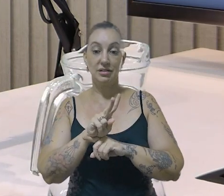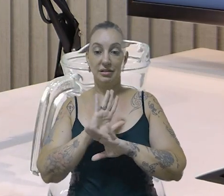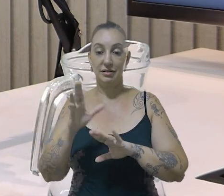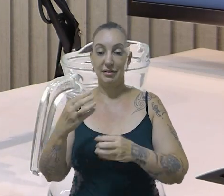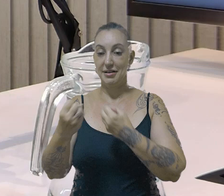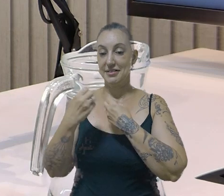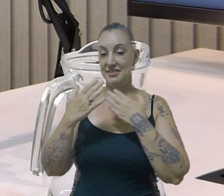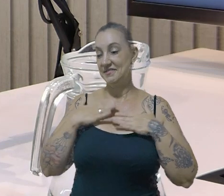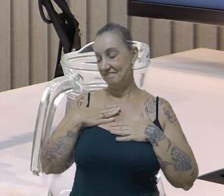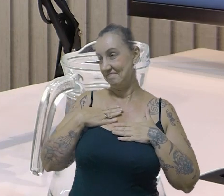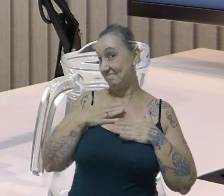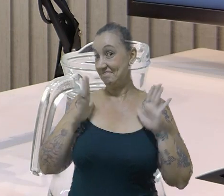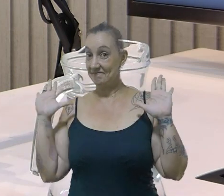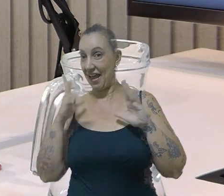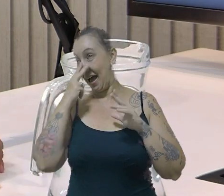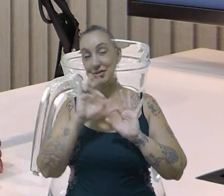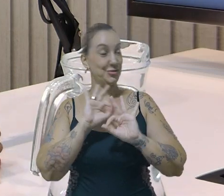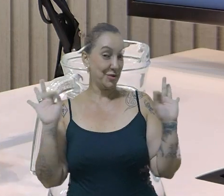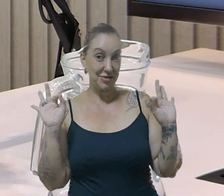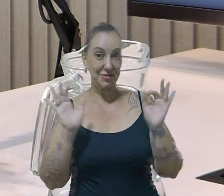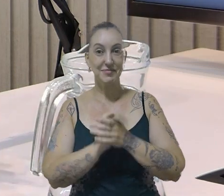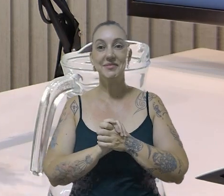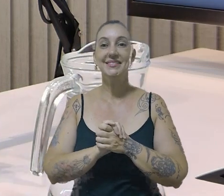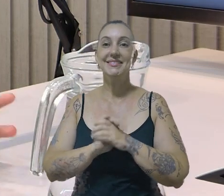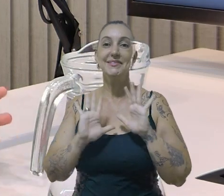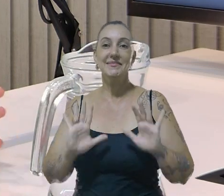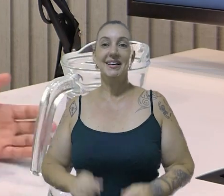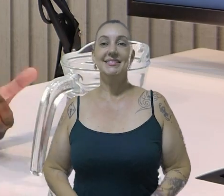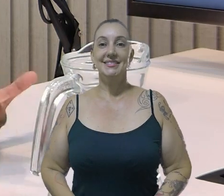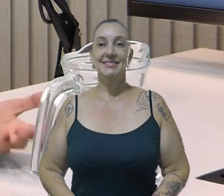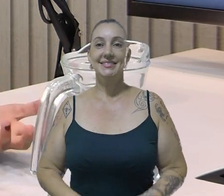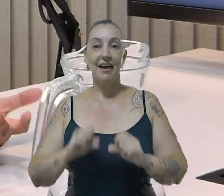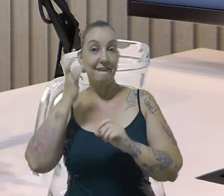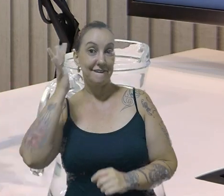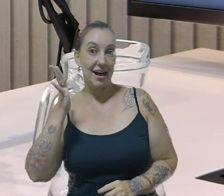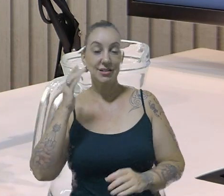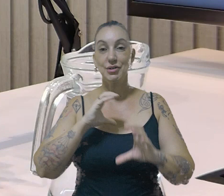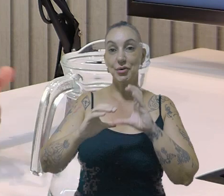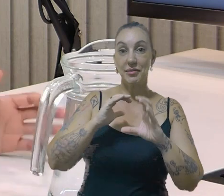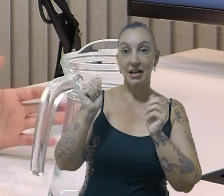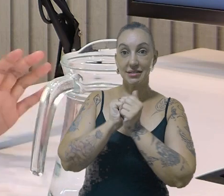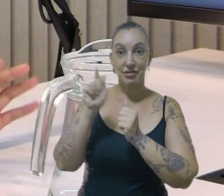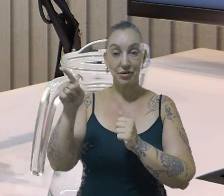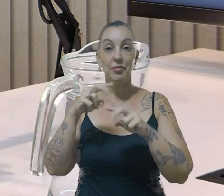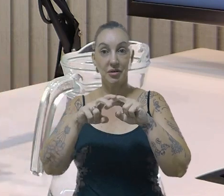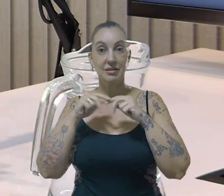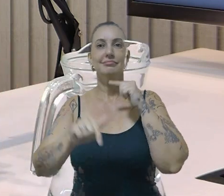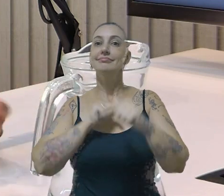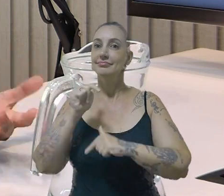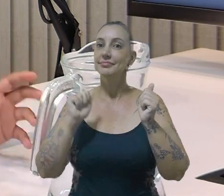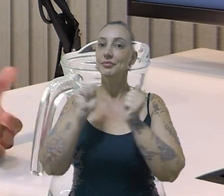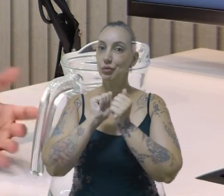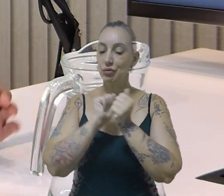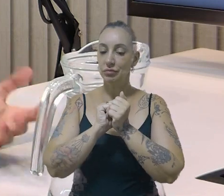mim olha que eu acho ótimo Ah mas é muito fácil a comunicação com ele assim por isso que a gente tem trabalhado tanto juntos